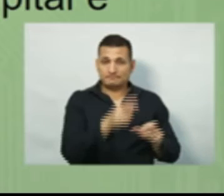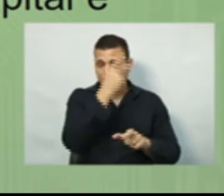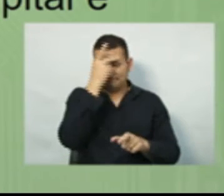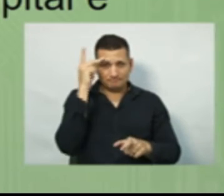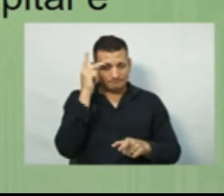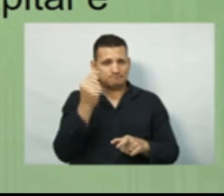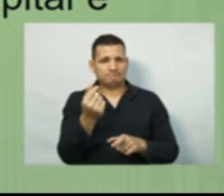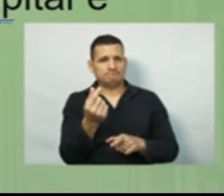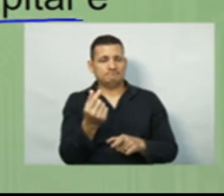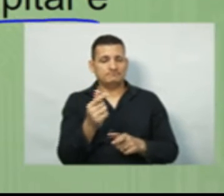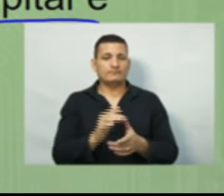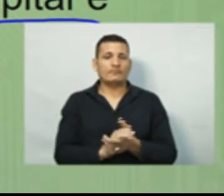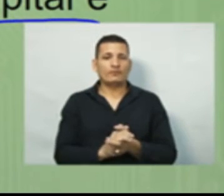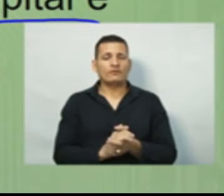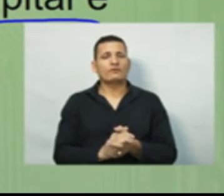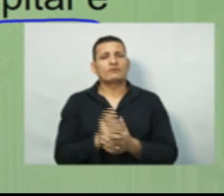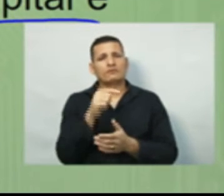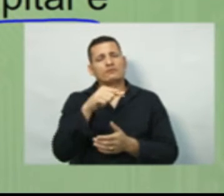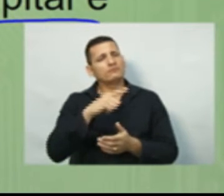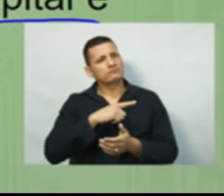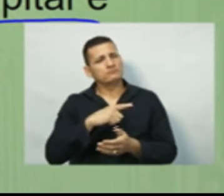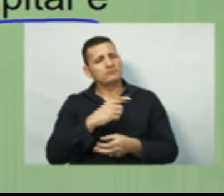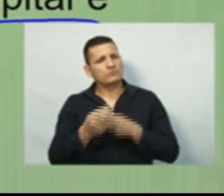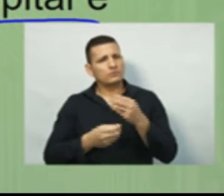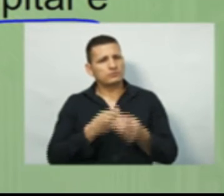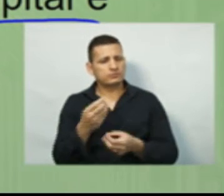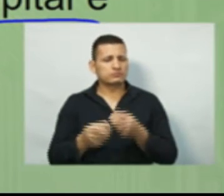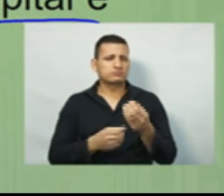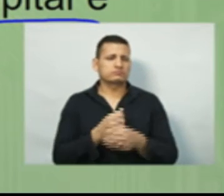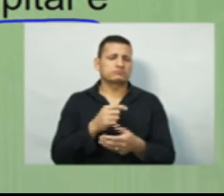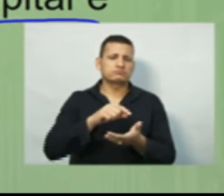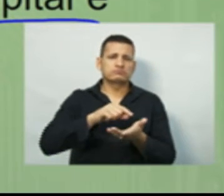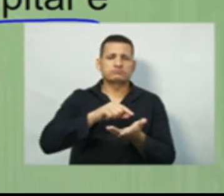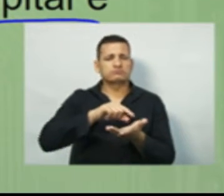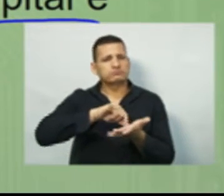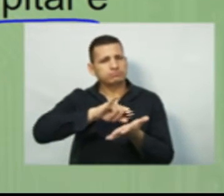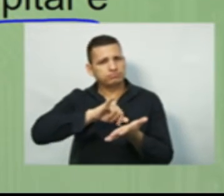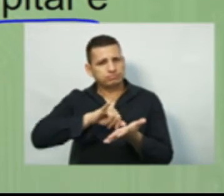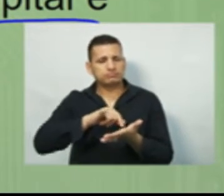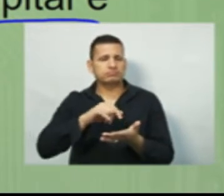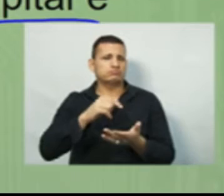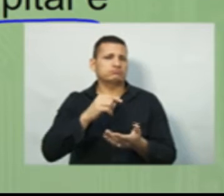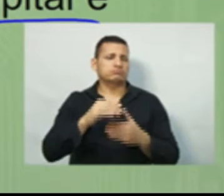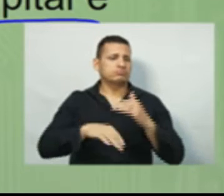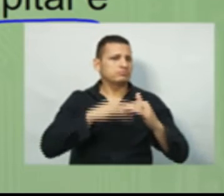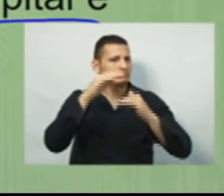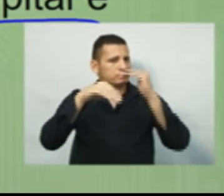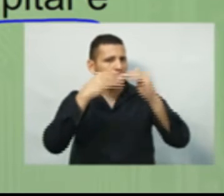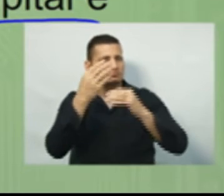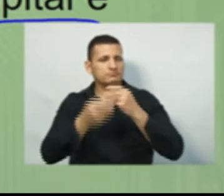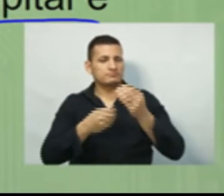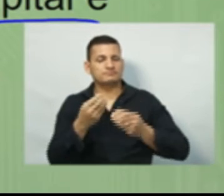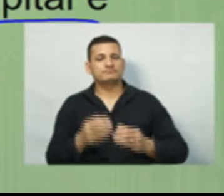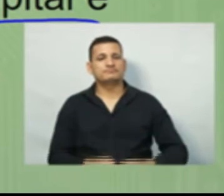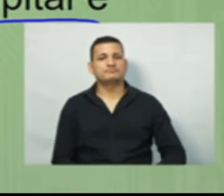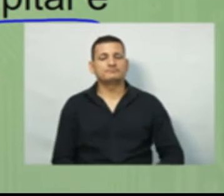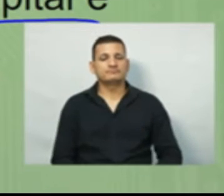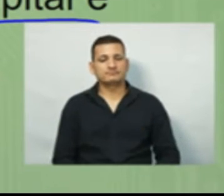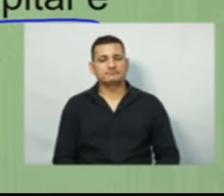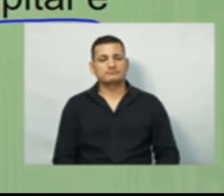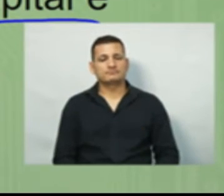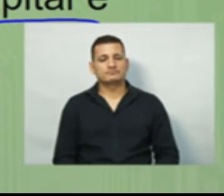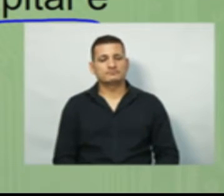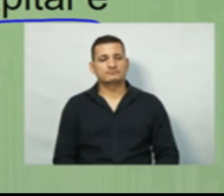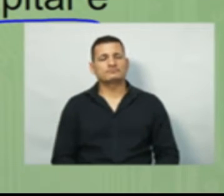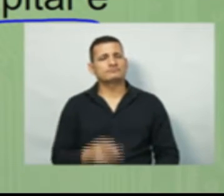sistemático processo de acumulação de capital e incorporação do progresso técnico. Vou destacar então aqui a questão da